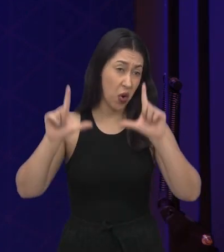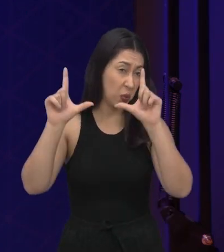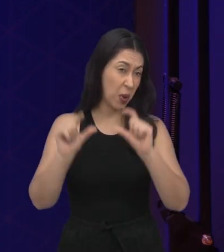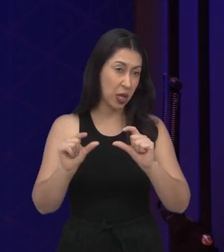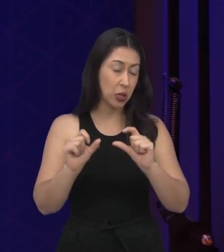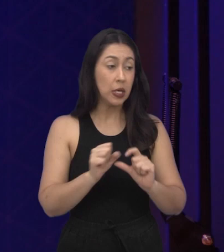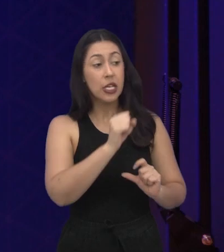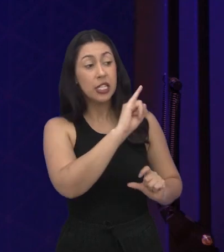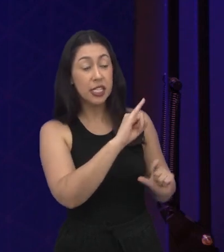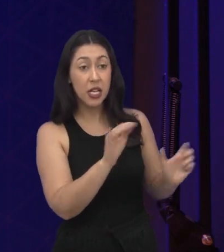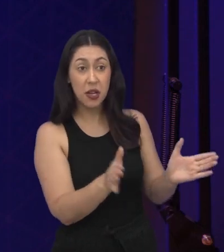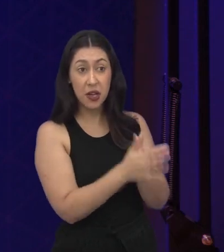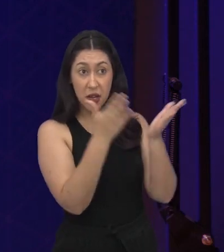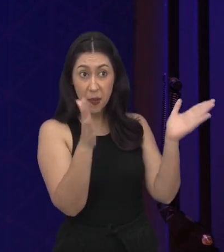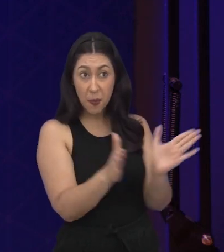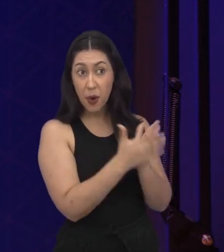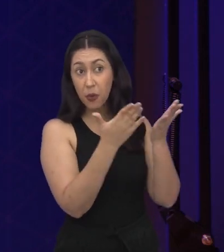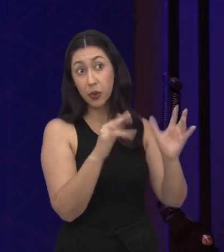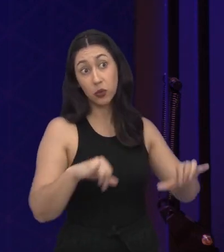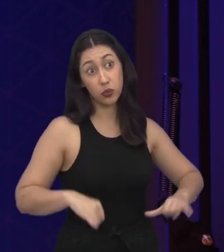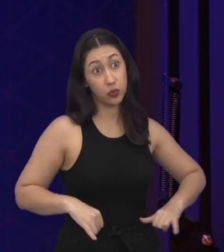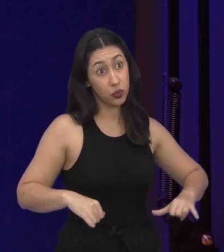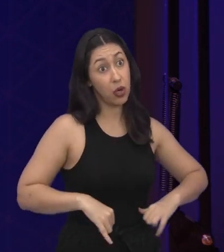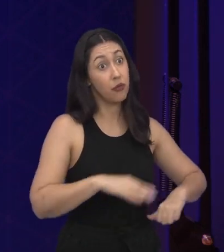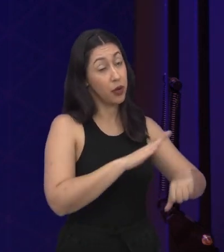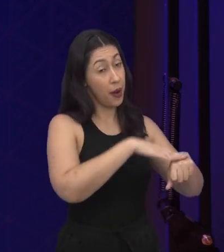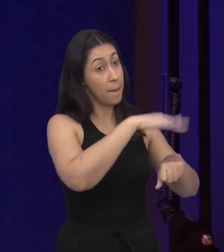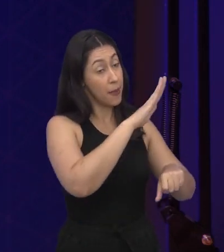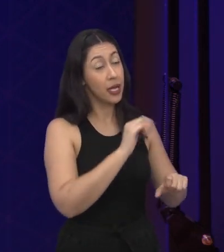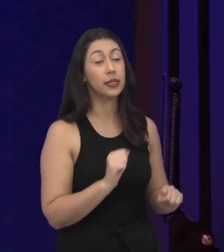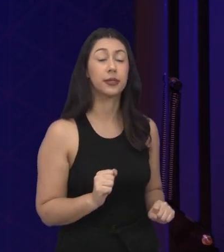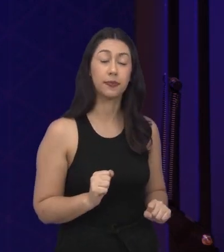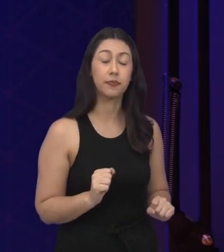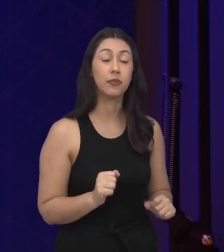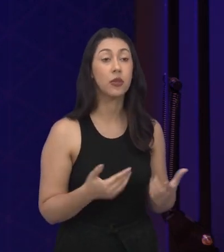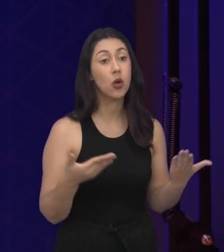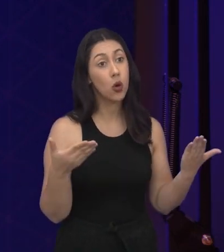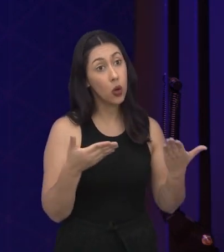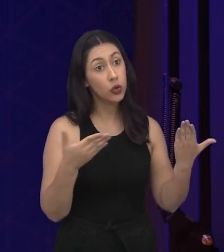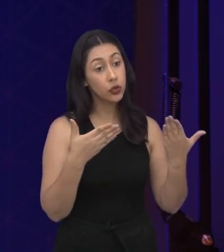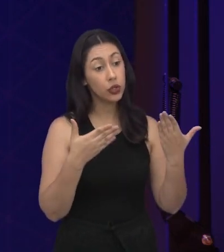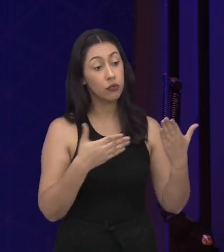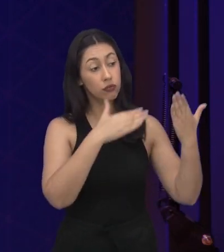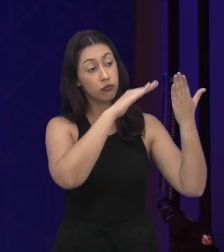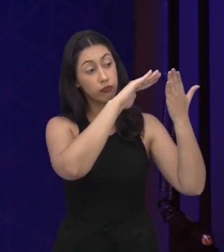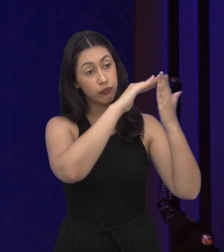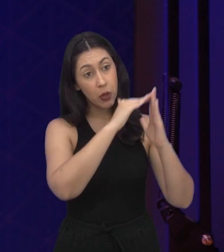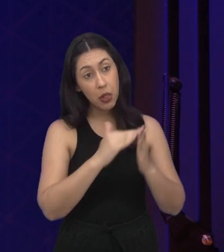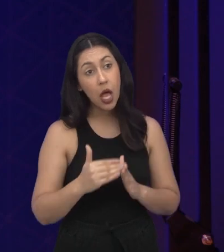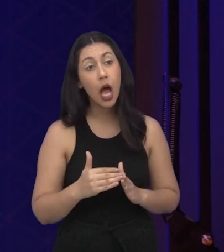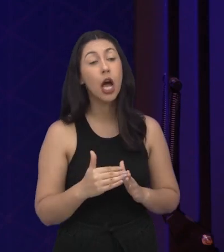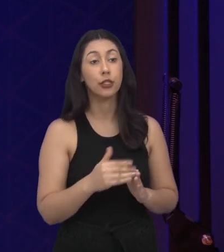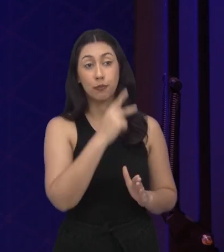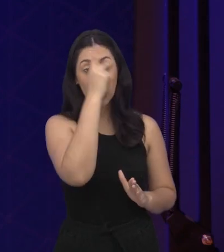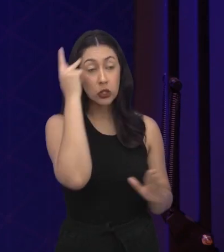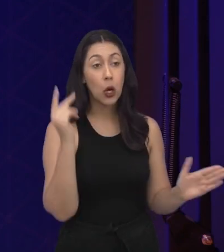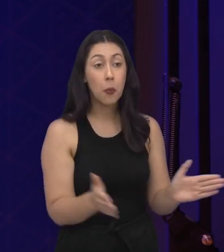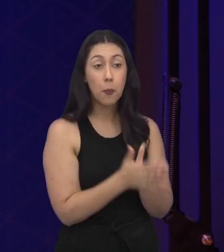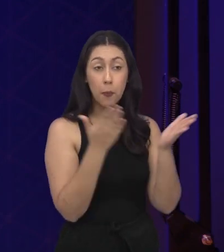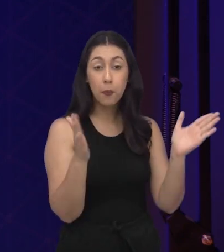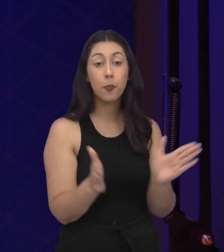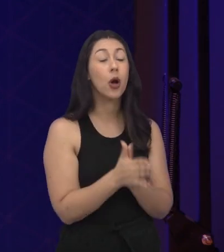possui, quanto as populações mais carentes. E daí a gente tem aqui, atualmente as comunidades de baixa renda estão sujeitas a uma